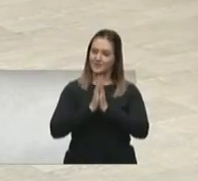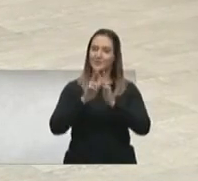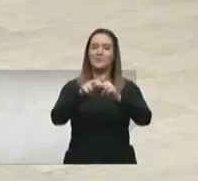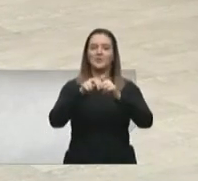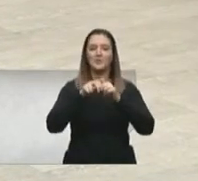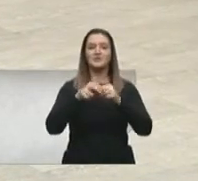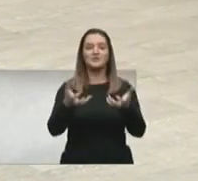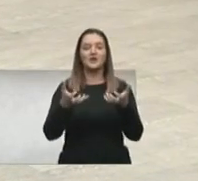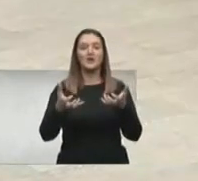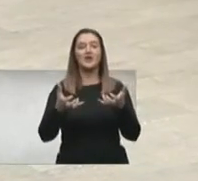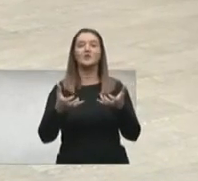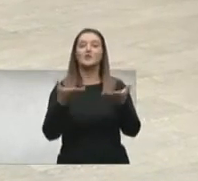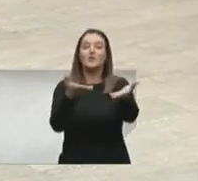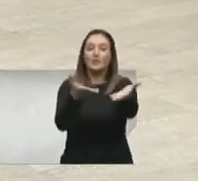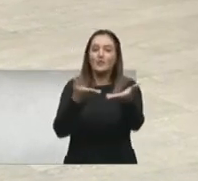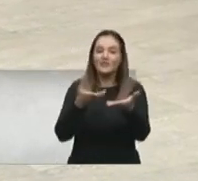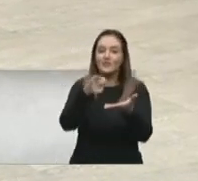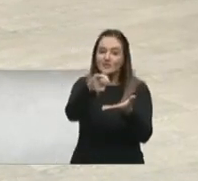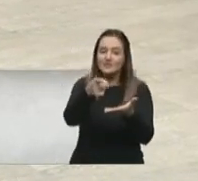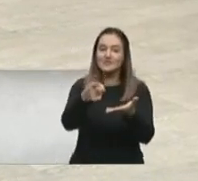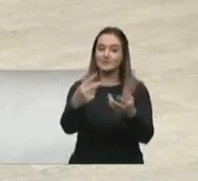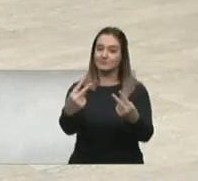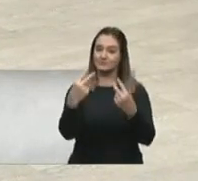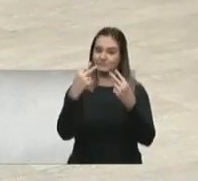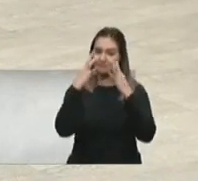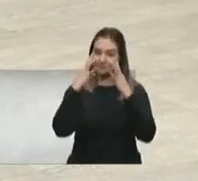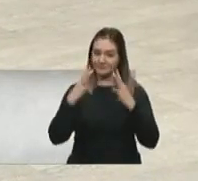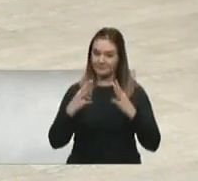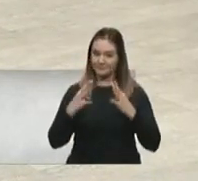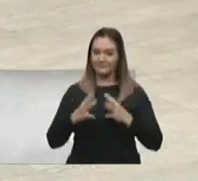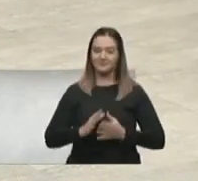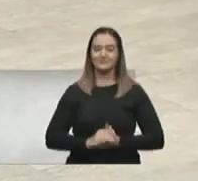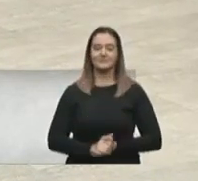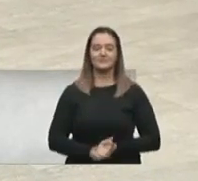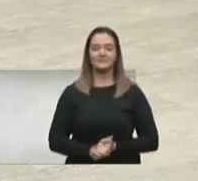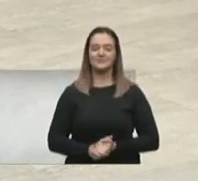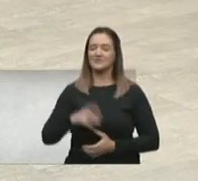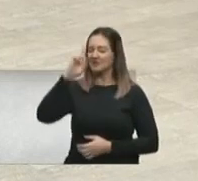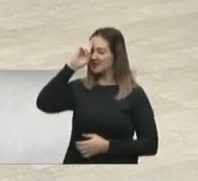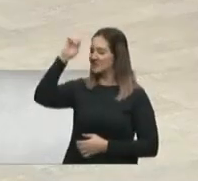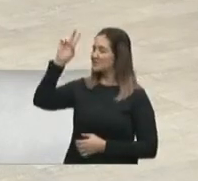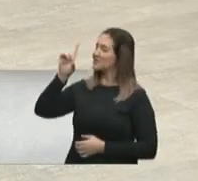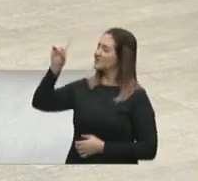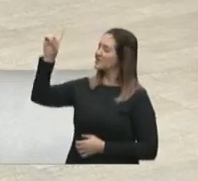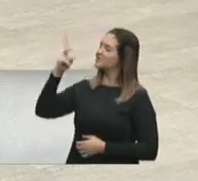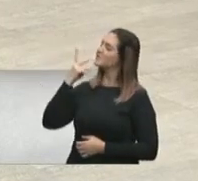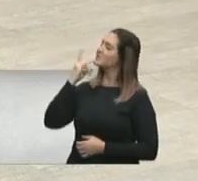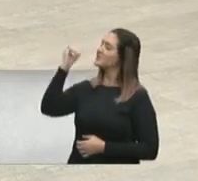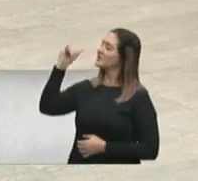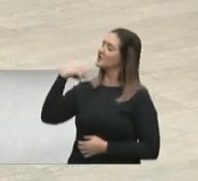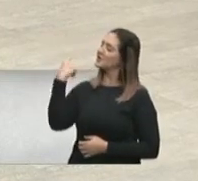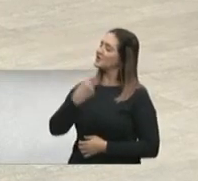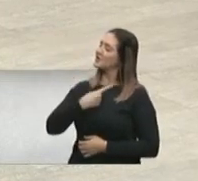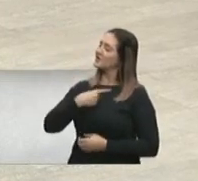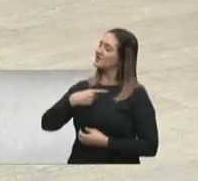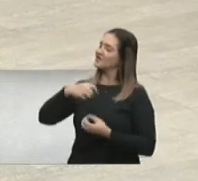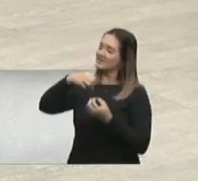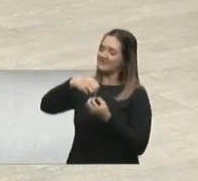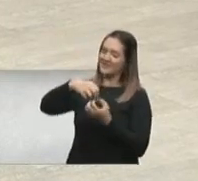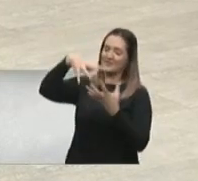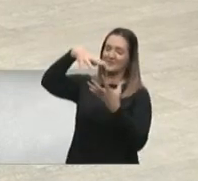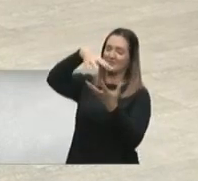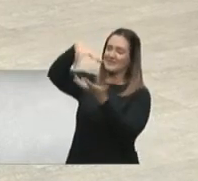por isso eu quero convidar você a fechar os olhos para orar comigo. Vamos orar. Senhor nosso Deus e nosso Pai, Criador dos céus e da